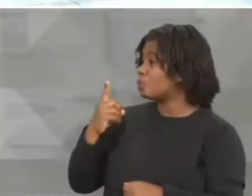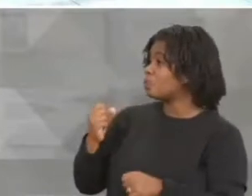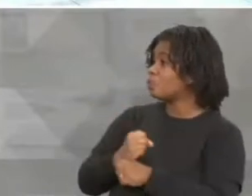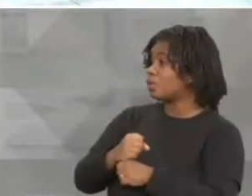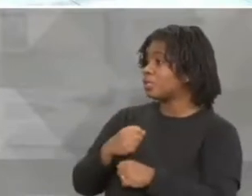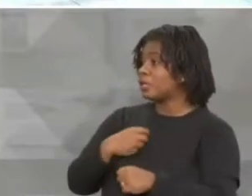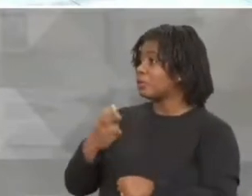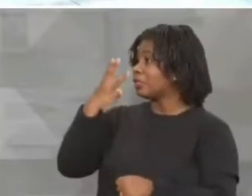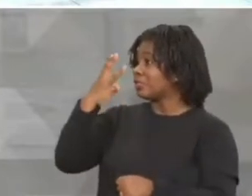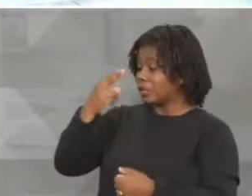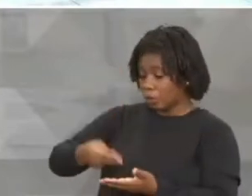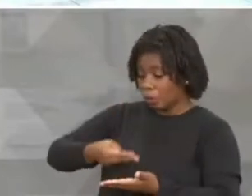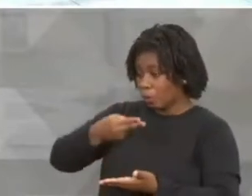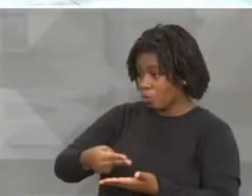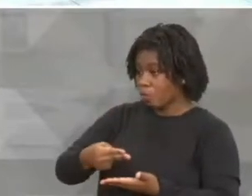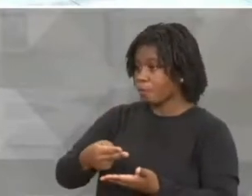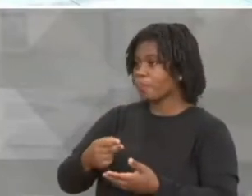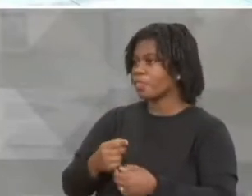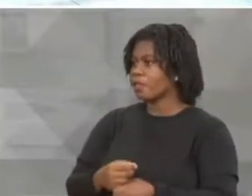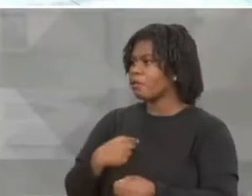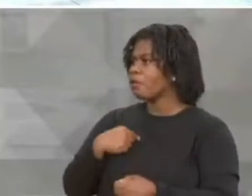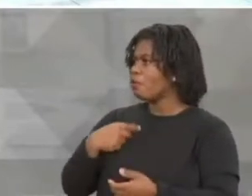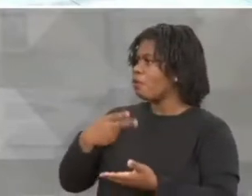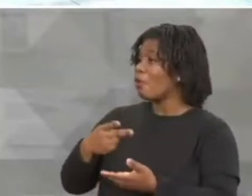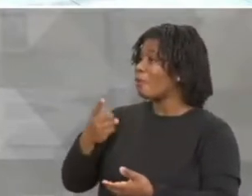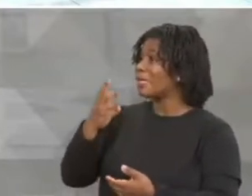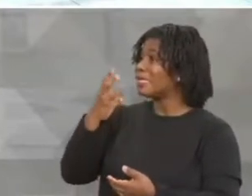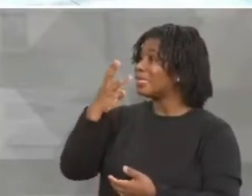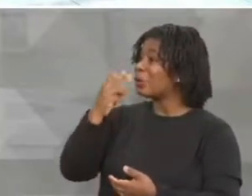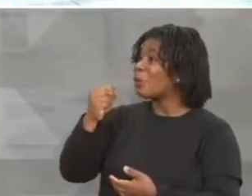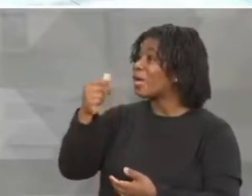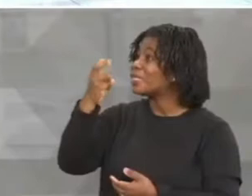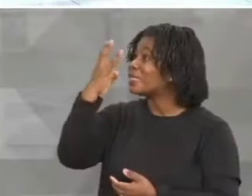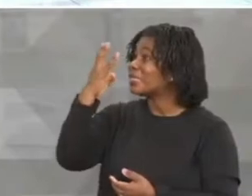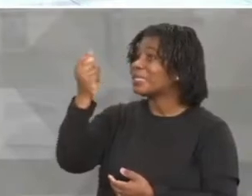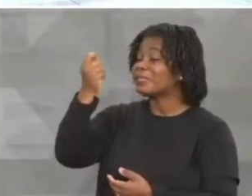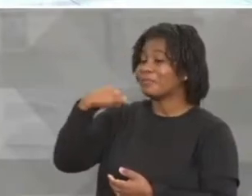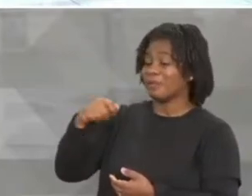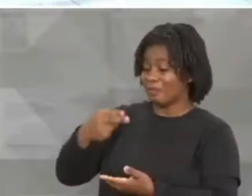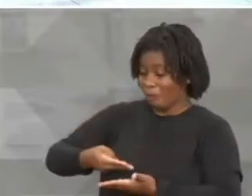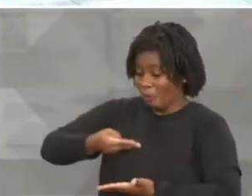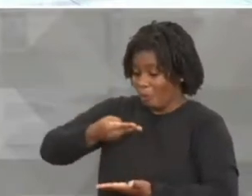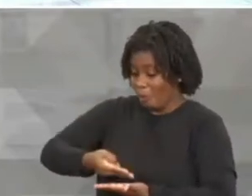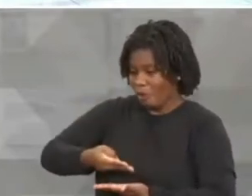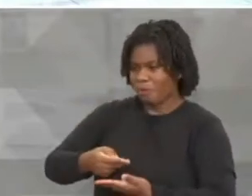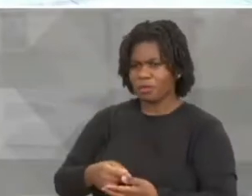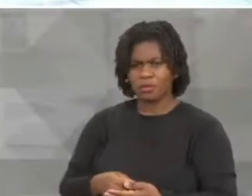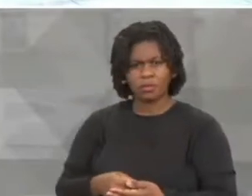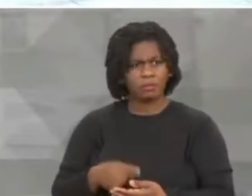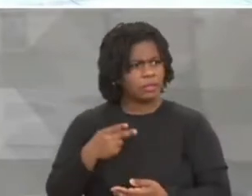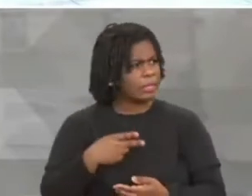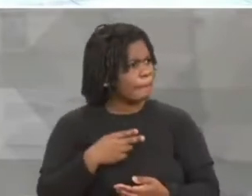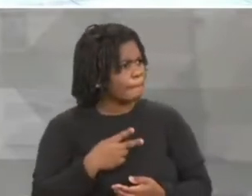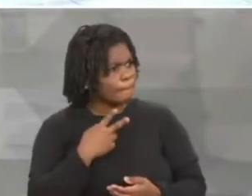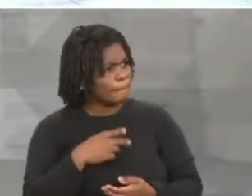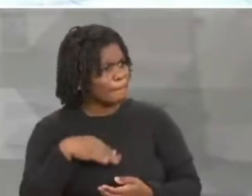comas tive um coma de dois meses e há quase três meses aproximadamente estava mais morto